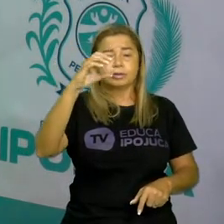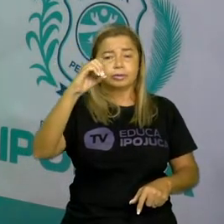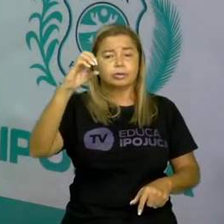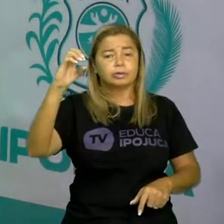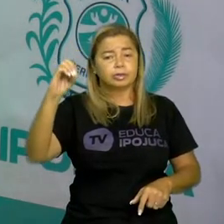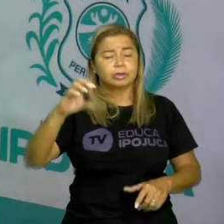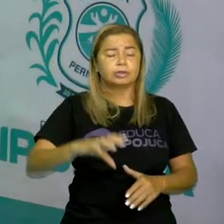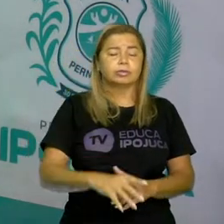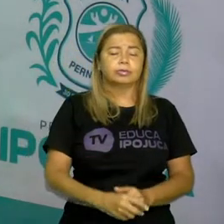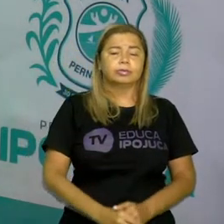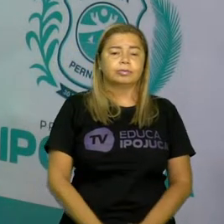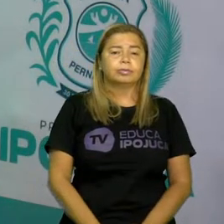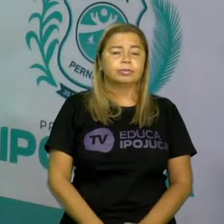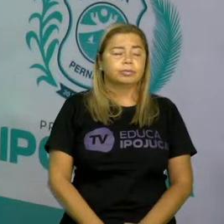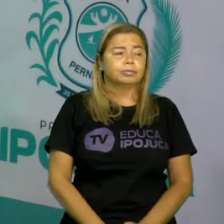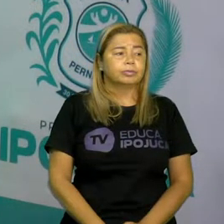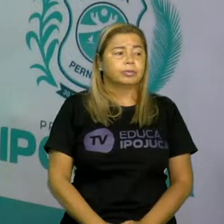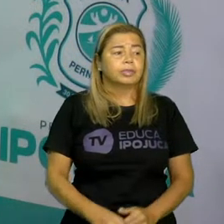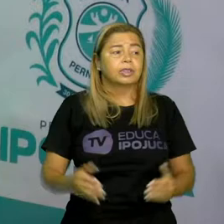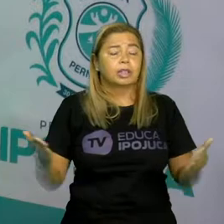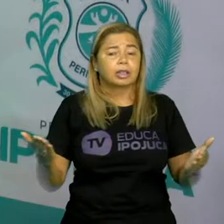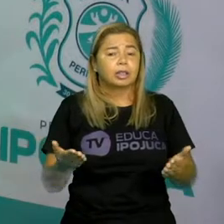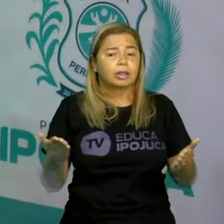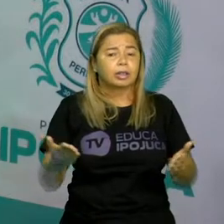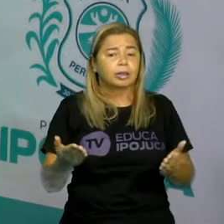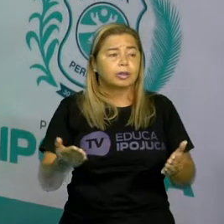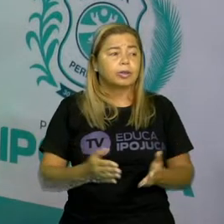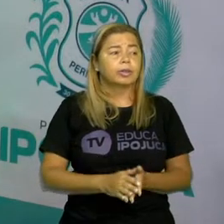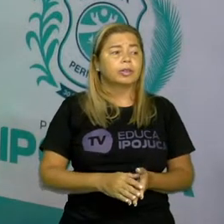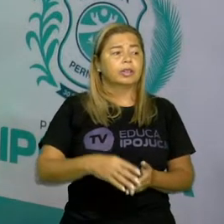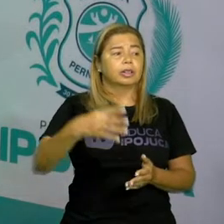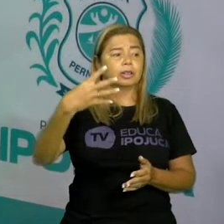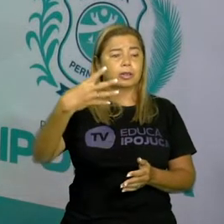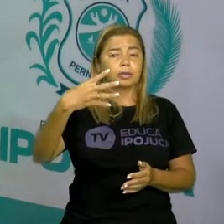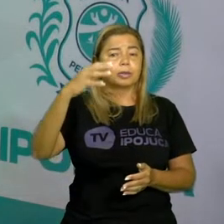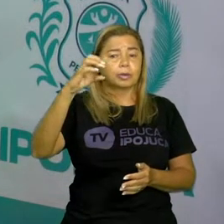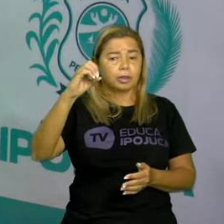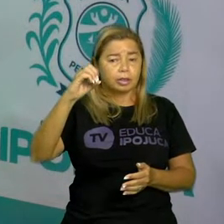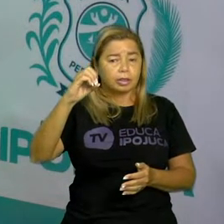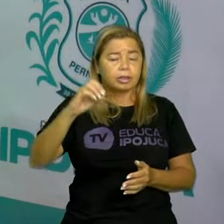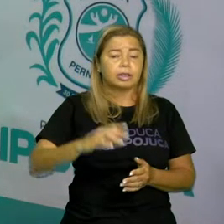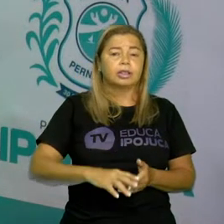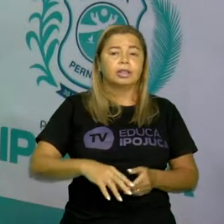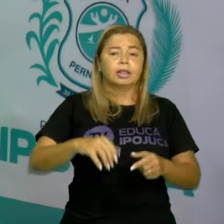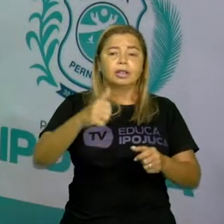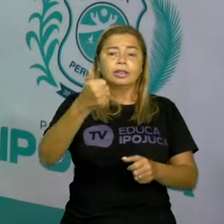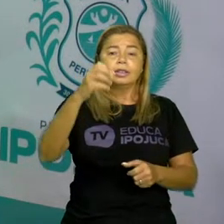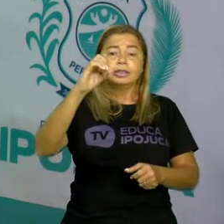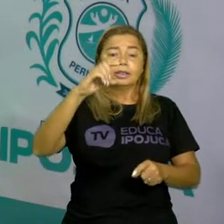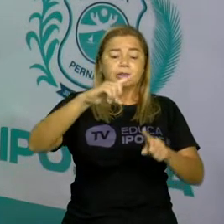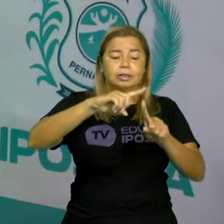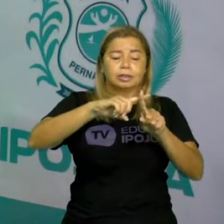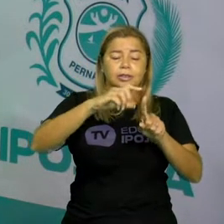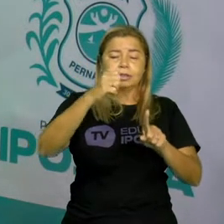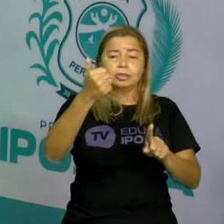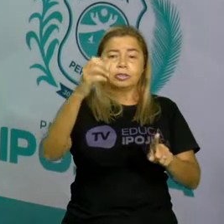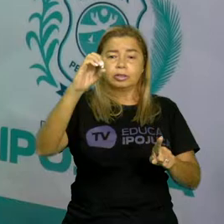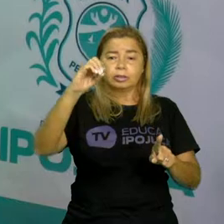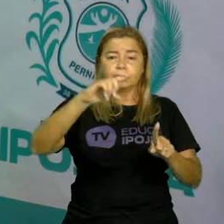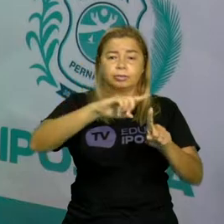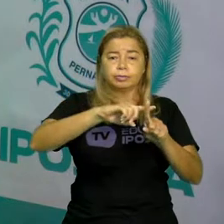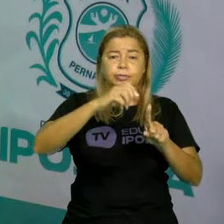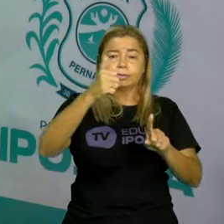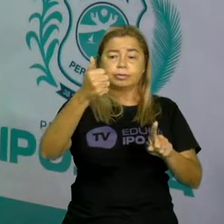Agora vamos fazer a decomposição de 40. 10 mais 10 mais 10 mais